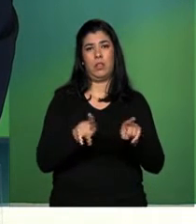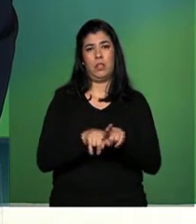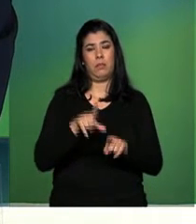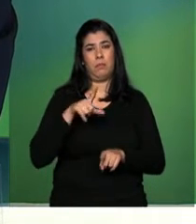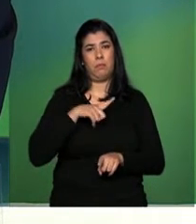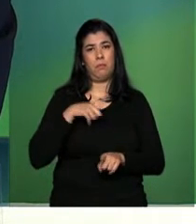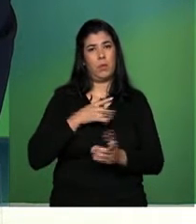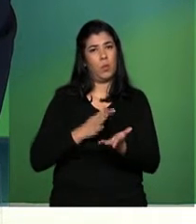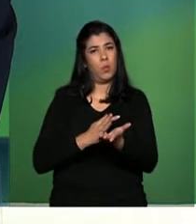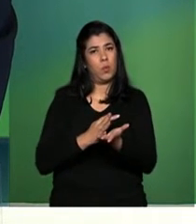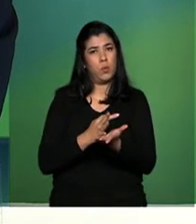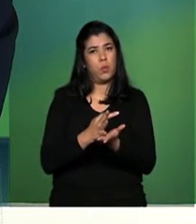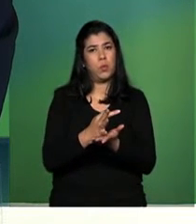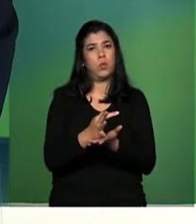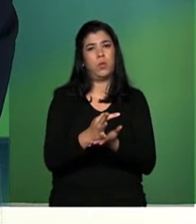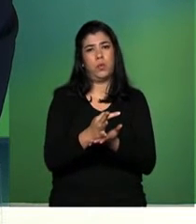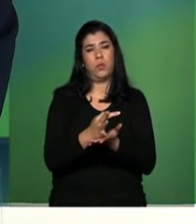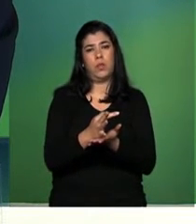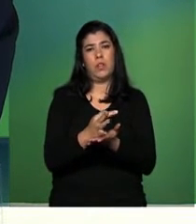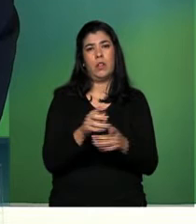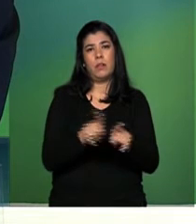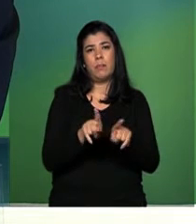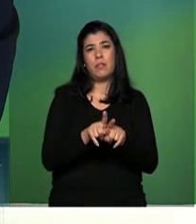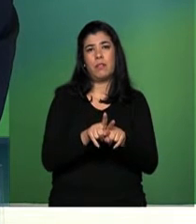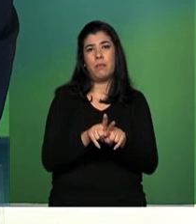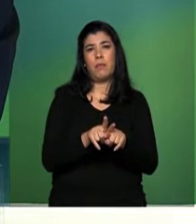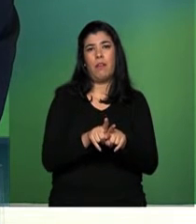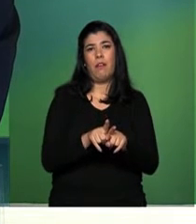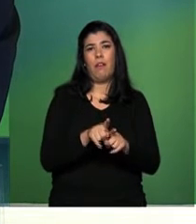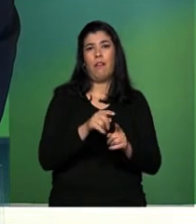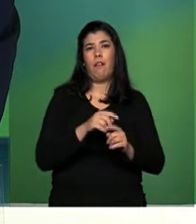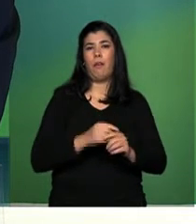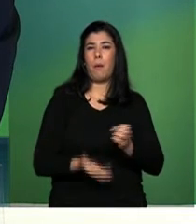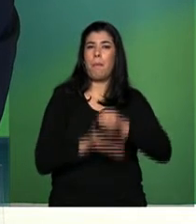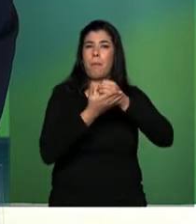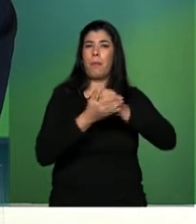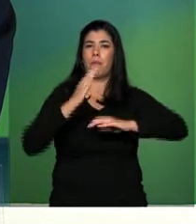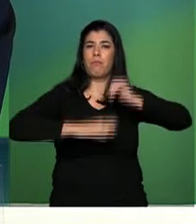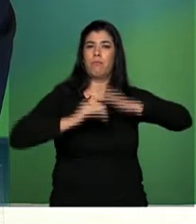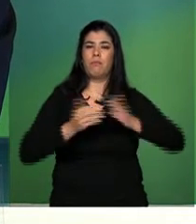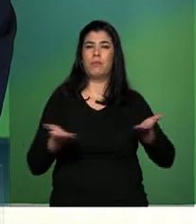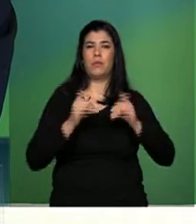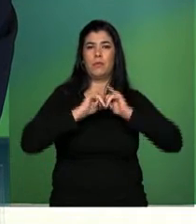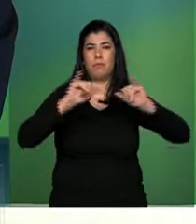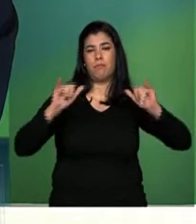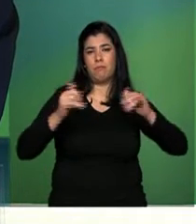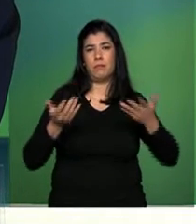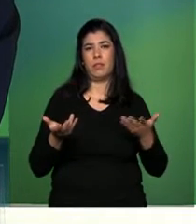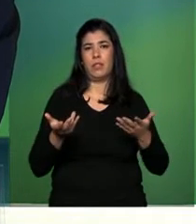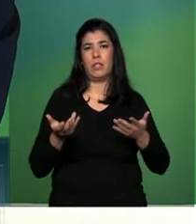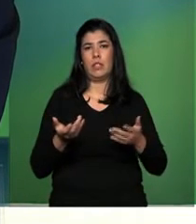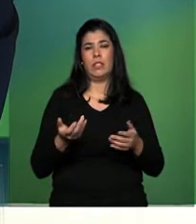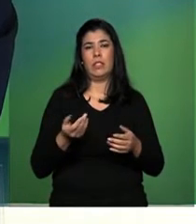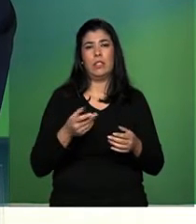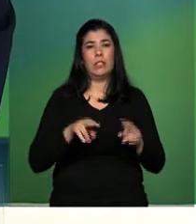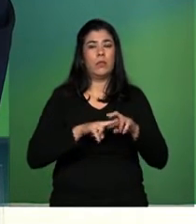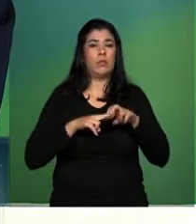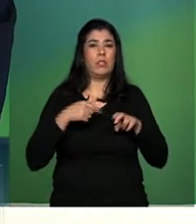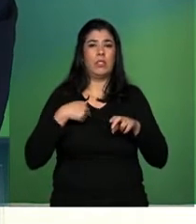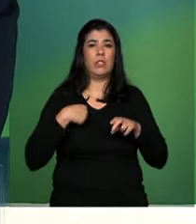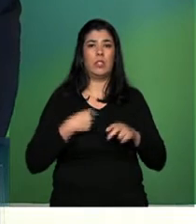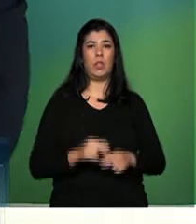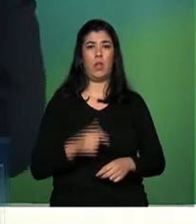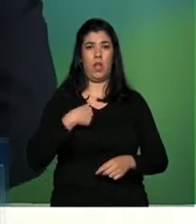considero fiador dessas medidas que foram hoje anunciadas. Portanto, ao me colocar